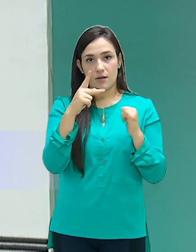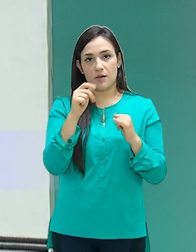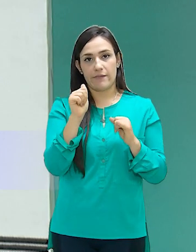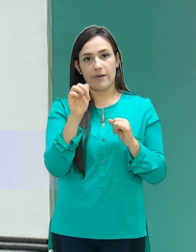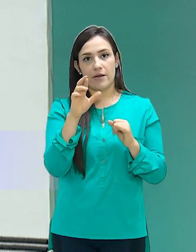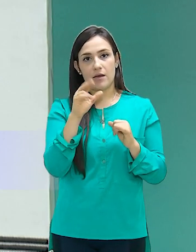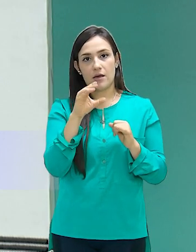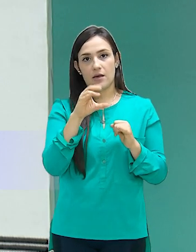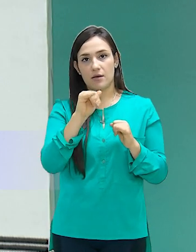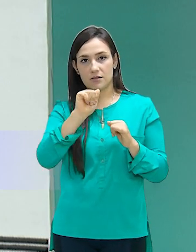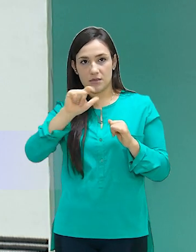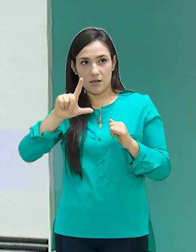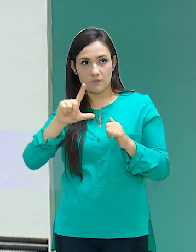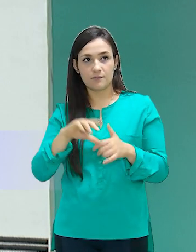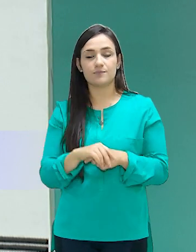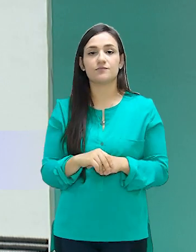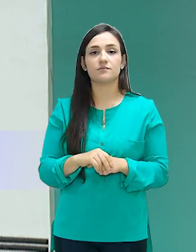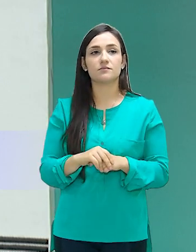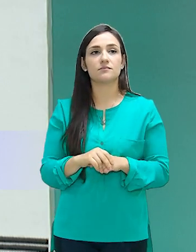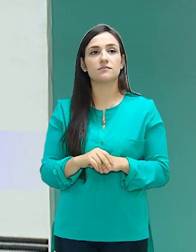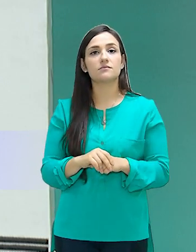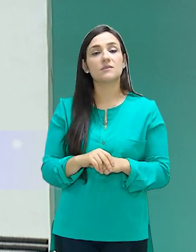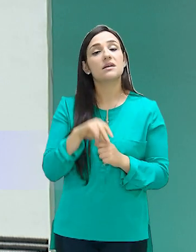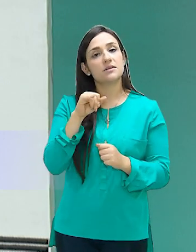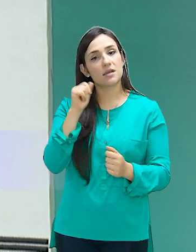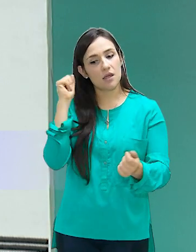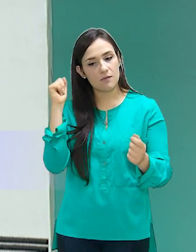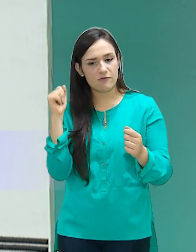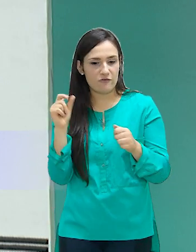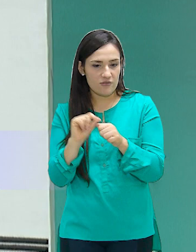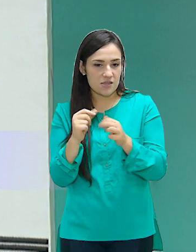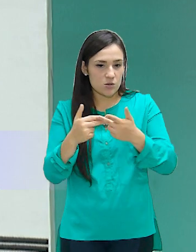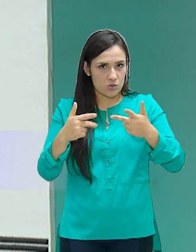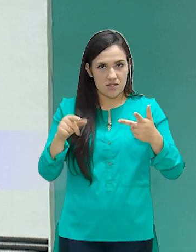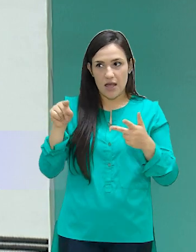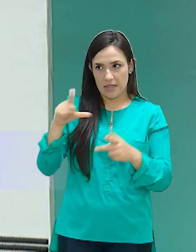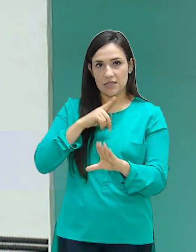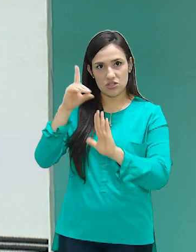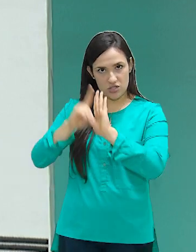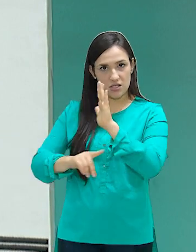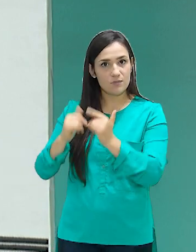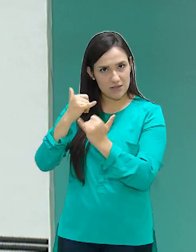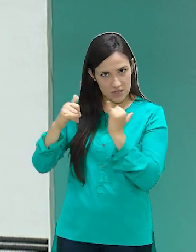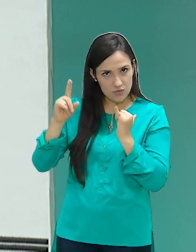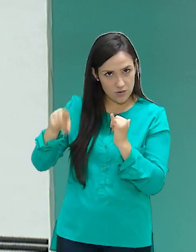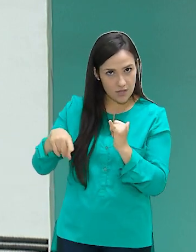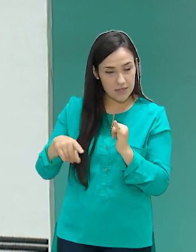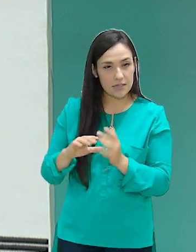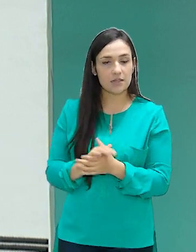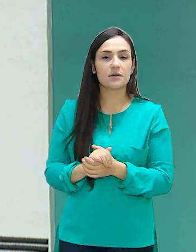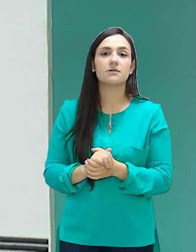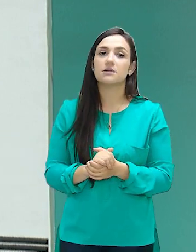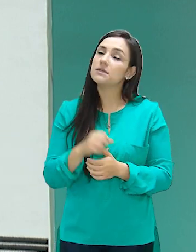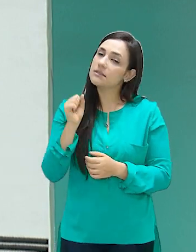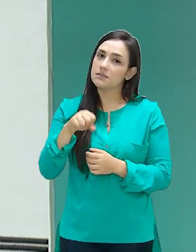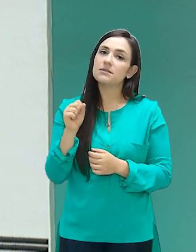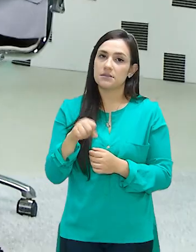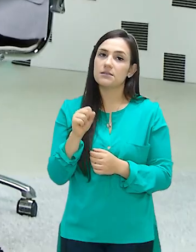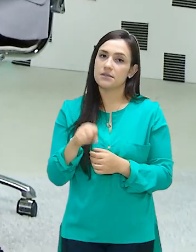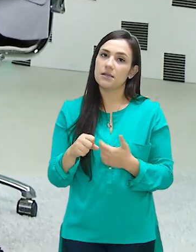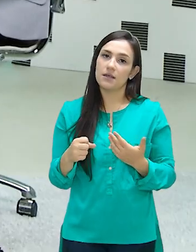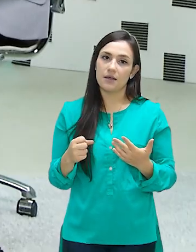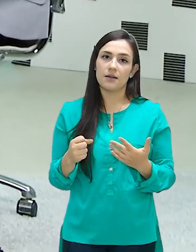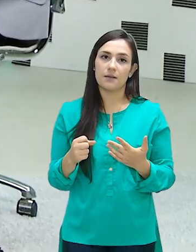de bens, praticamente, quando eles construíram os bens juntos, ela tem metade, sim, não é? Sim, mas Como o que está